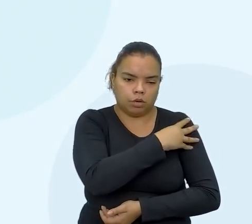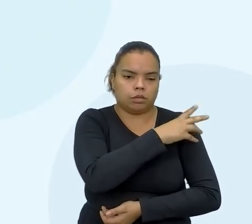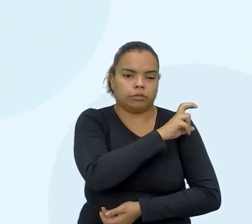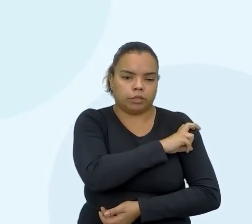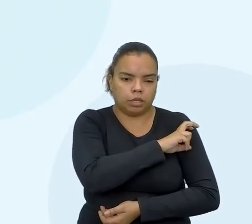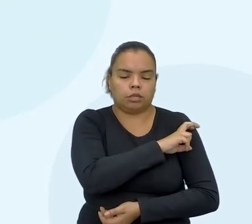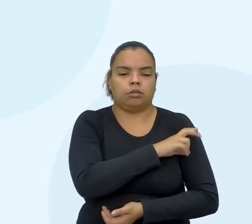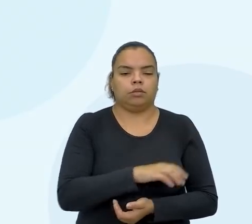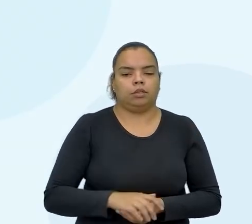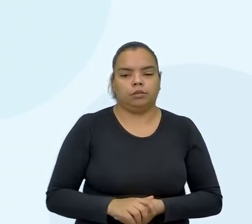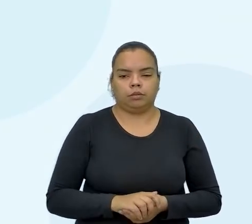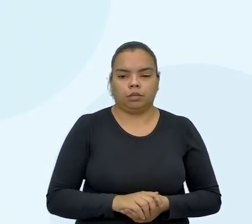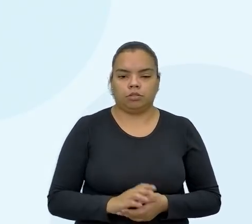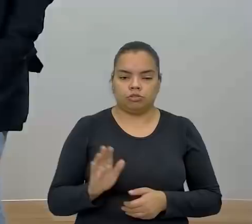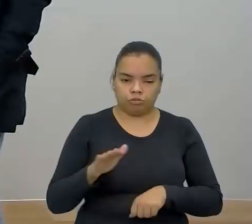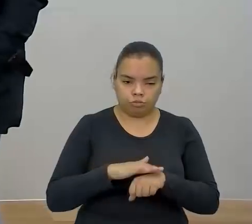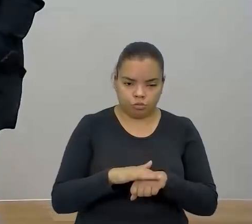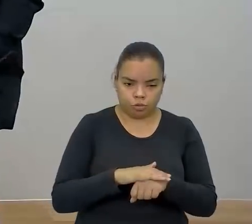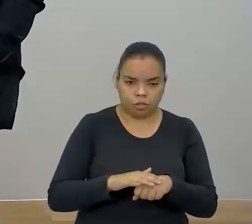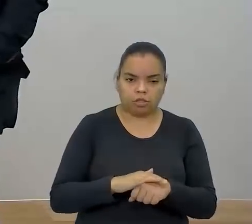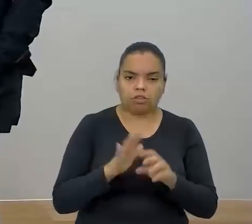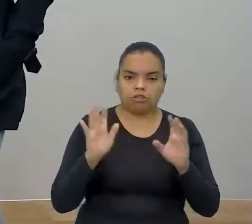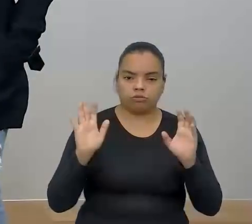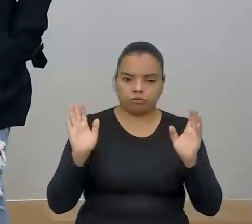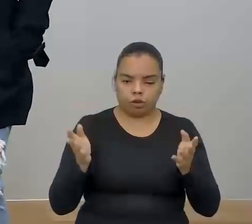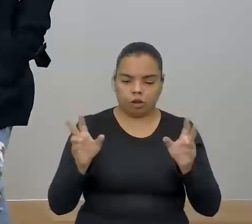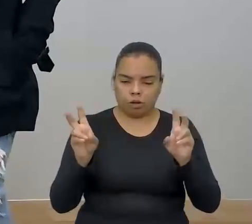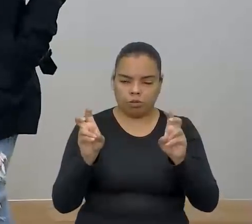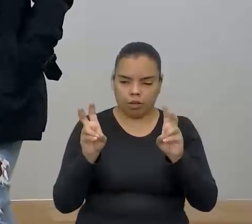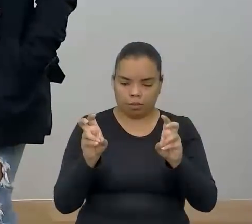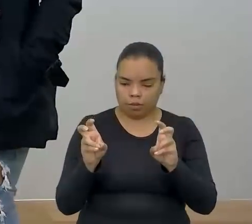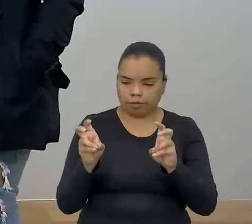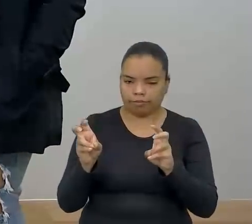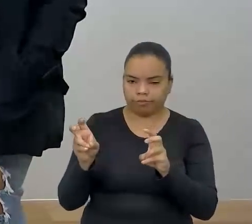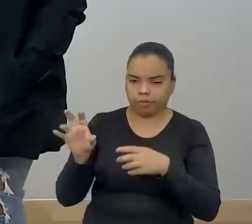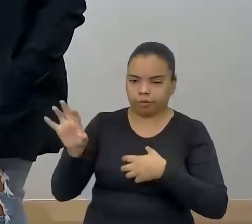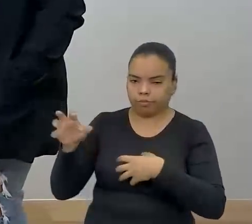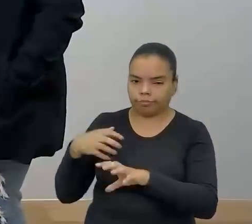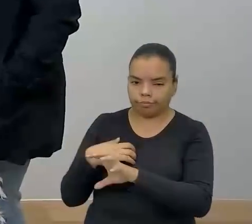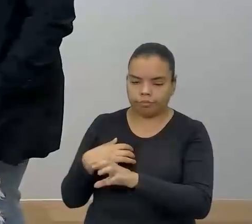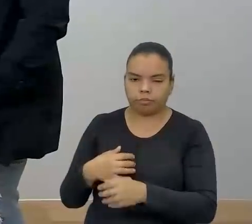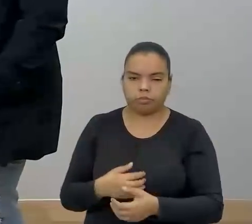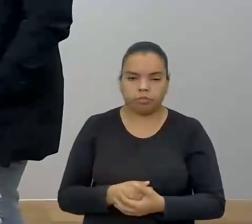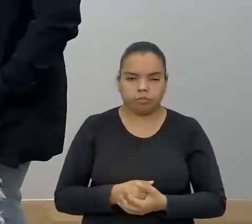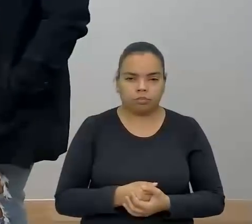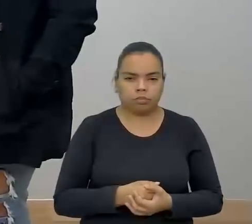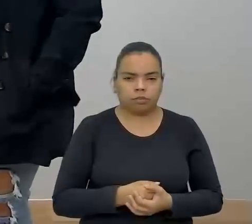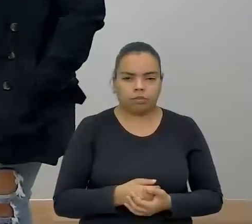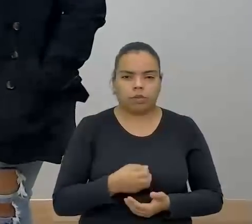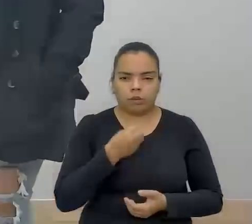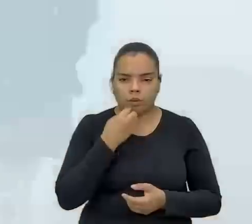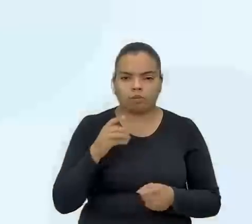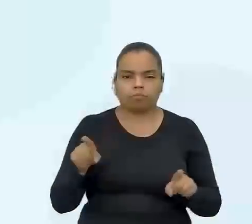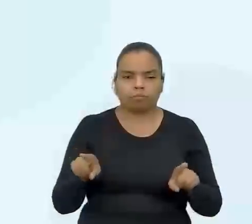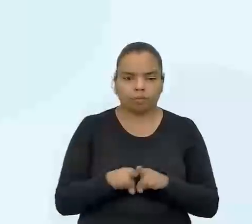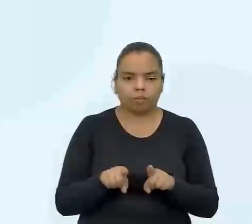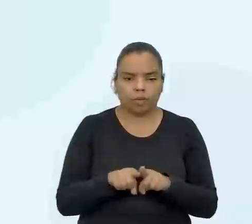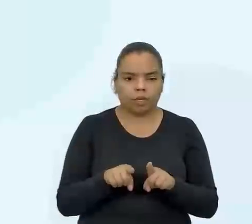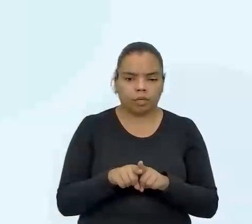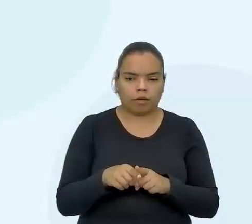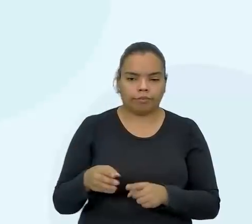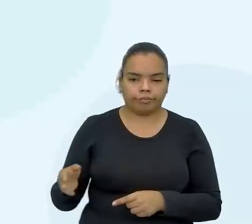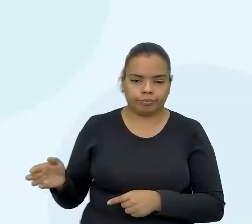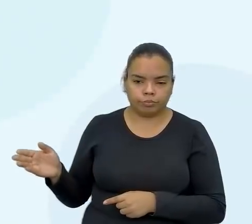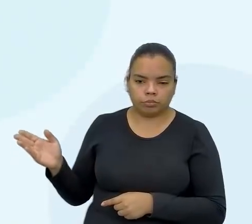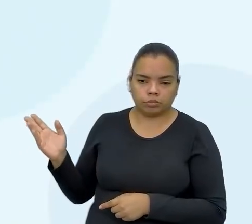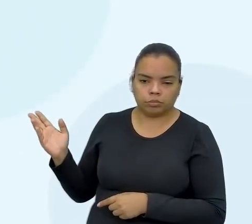vocês já iniciaram em relação à empatia. Não é isso, Débora? É isso mesmo. Bom, a gente deixa para vocês as